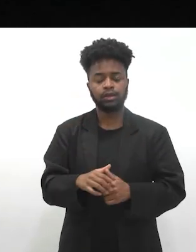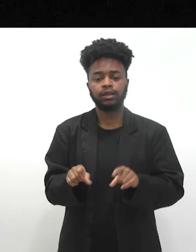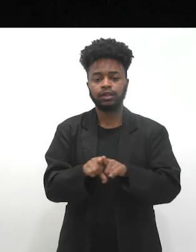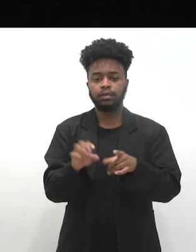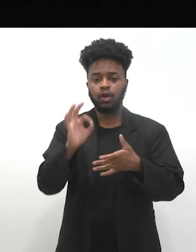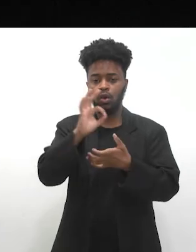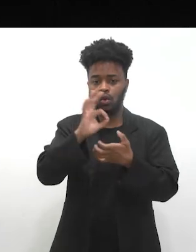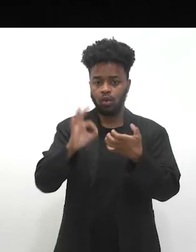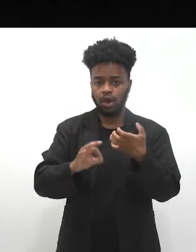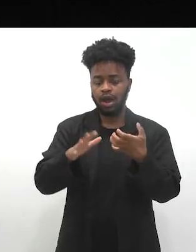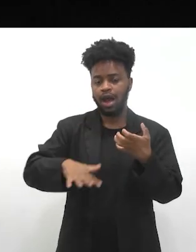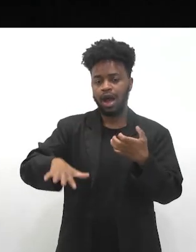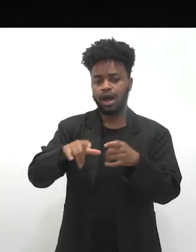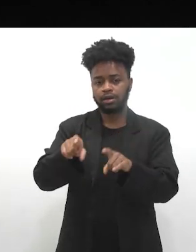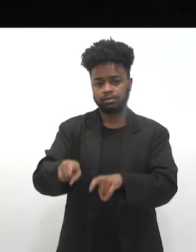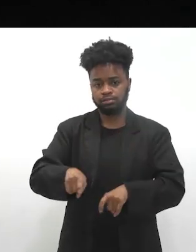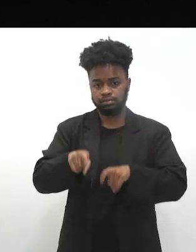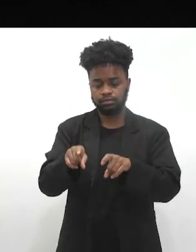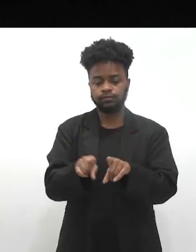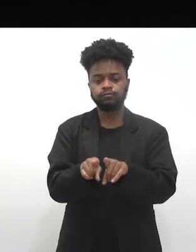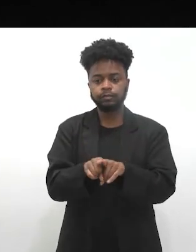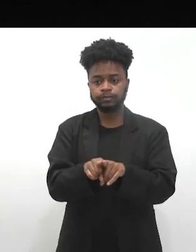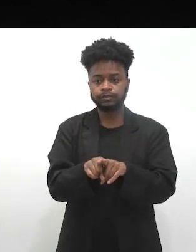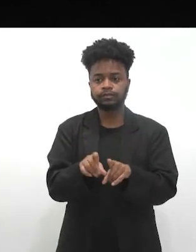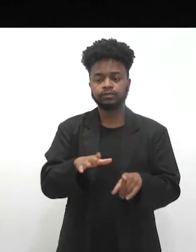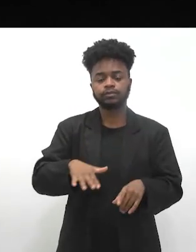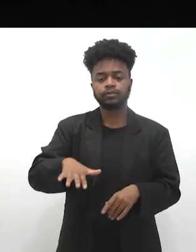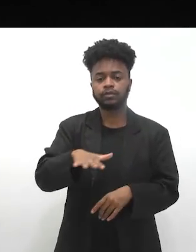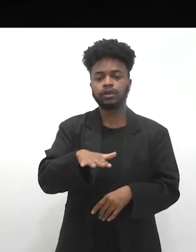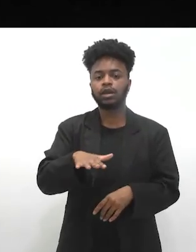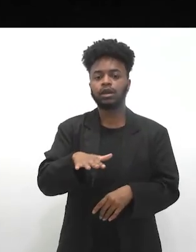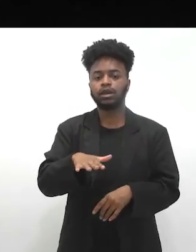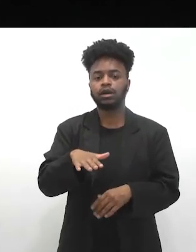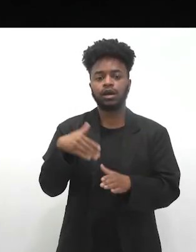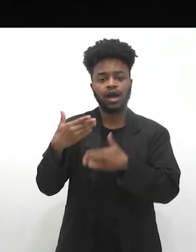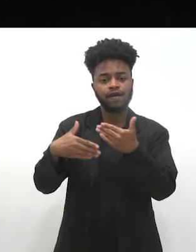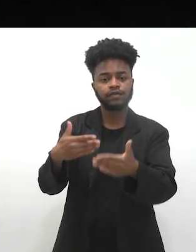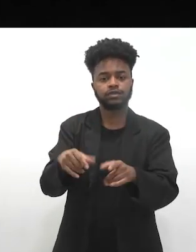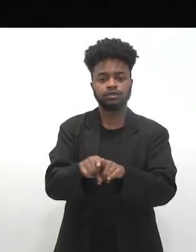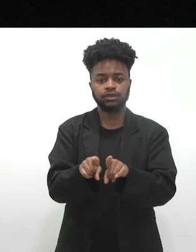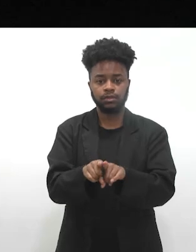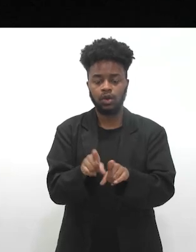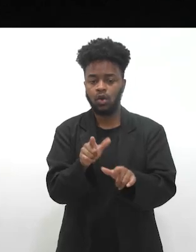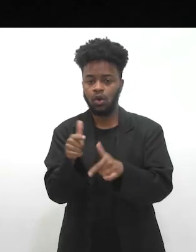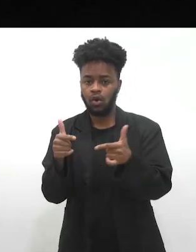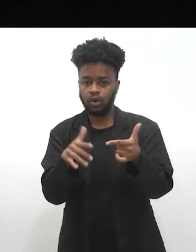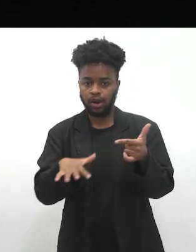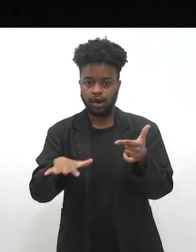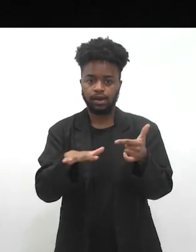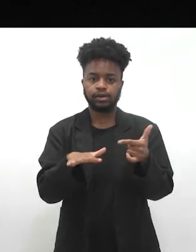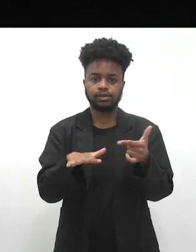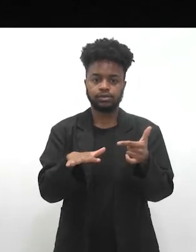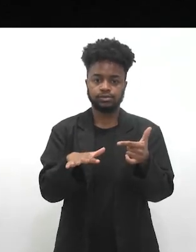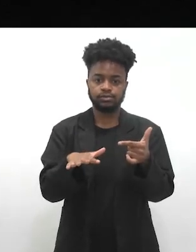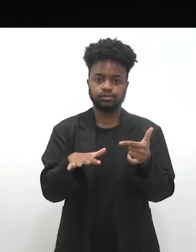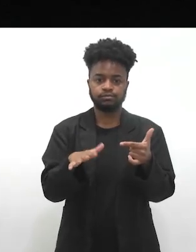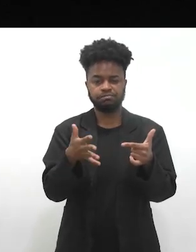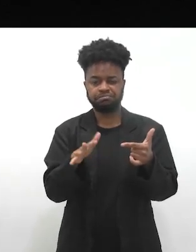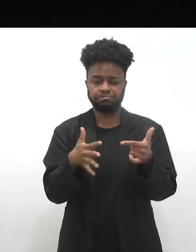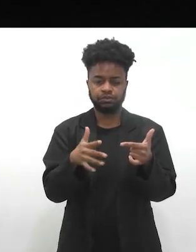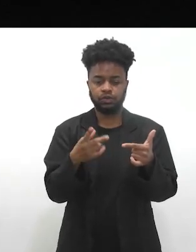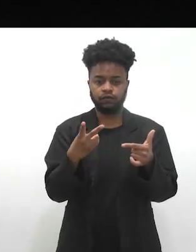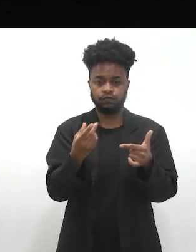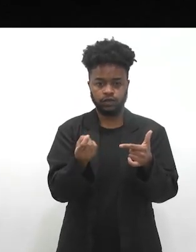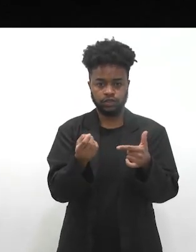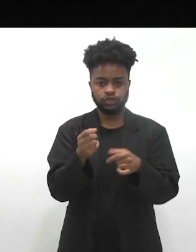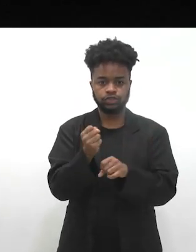muito grande, a Rural na área das agrárias, na área da veterinária, e agora temos avançado bastante em outras áreas, porque tem mais ou